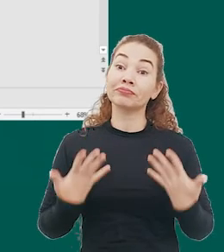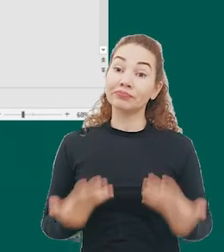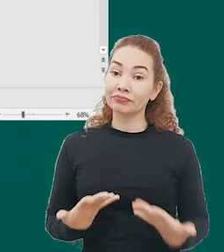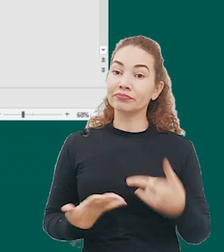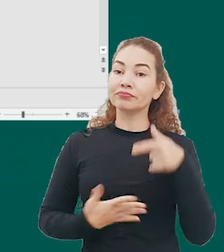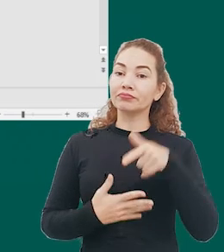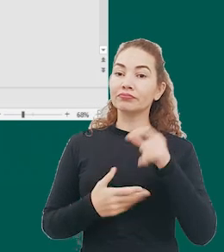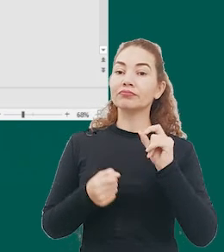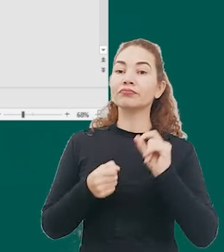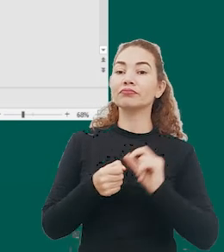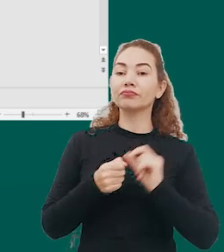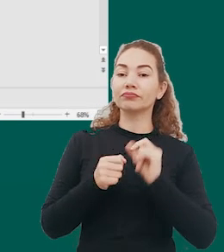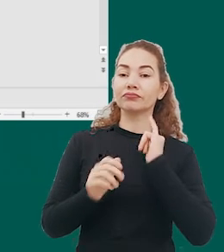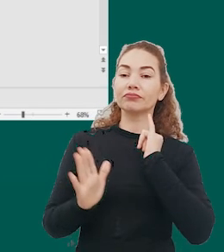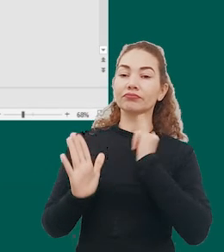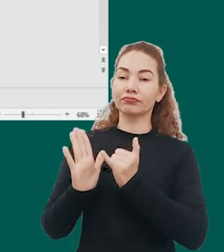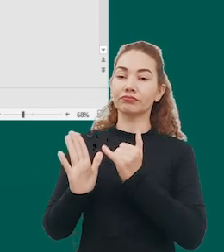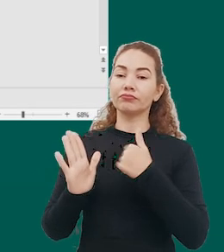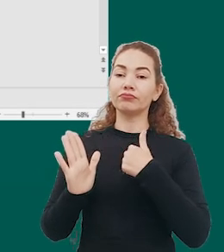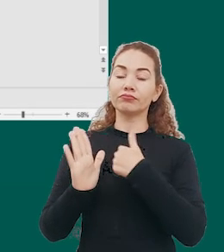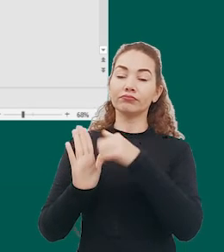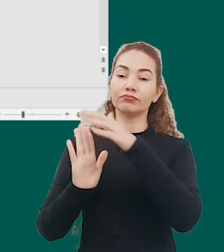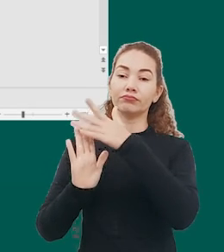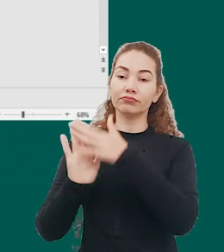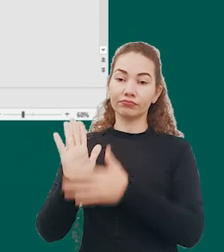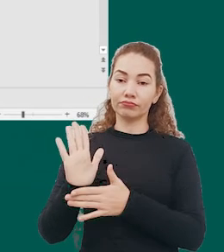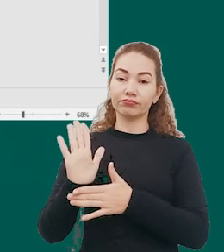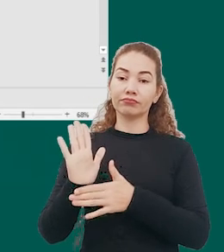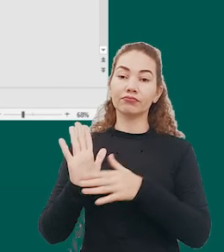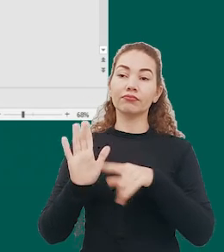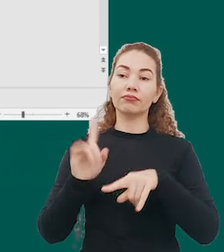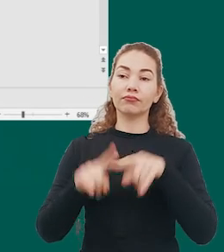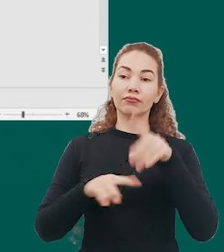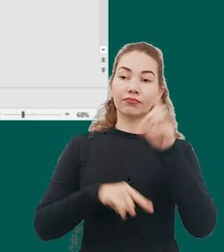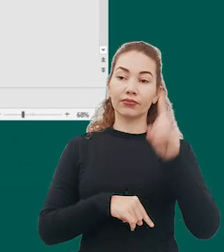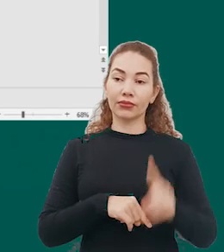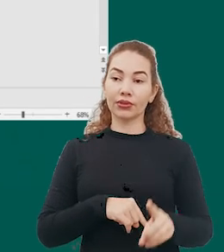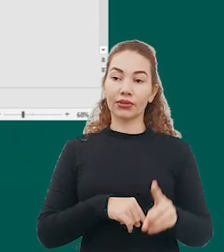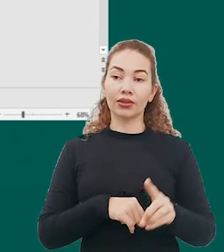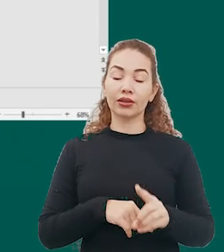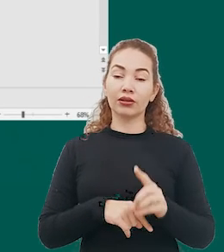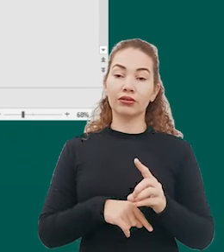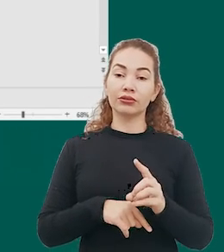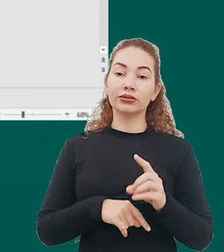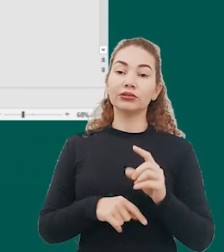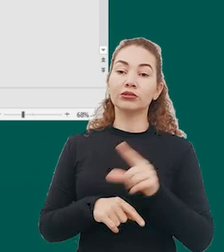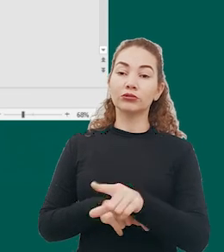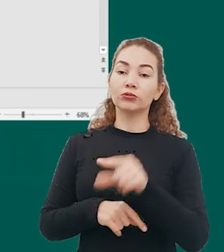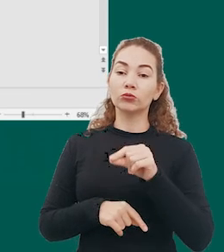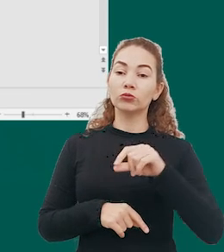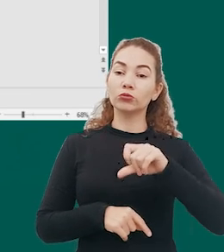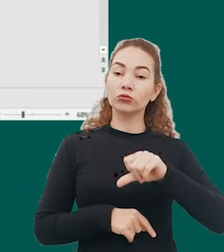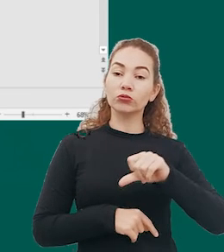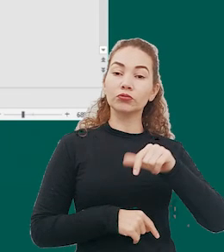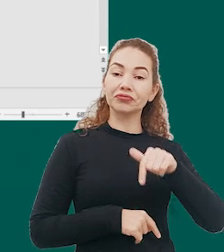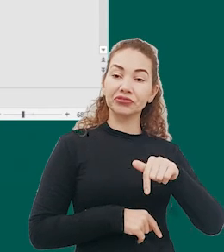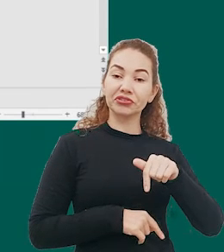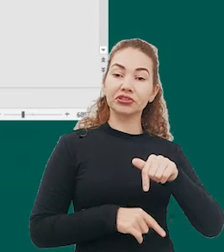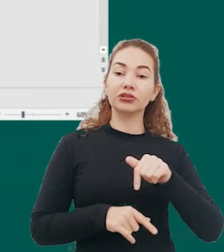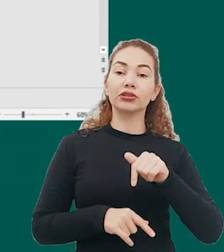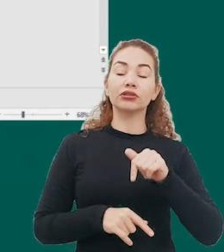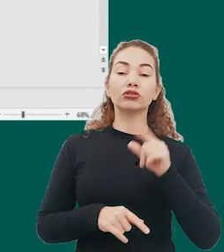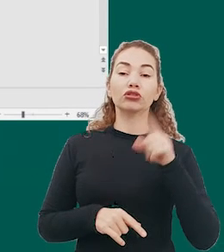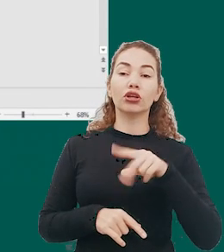Então, ele vai ser informado na nossa ficha de bens e direitos com a opção 97,